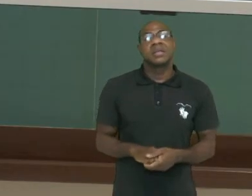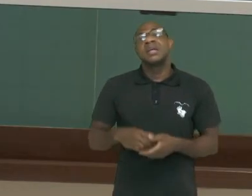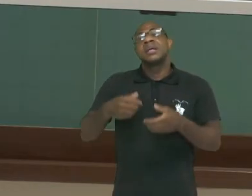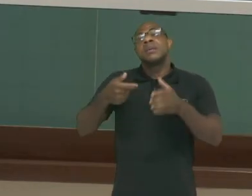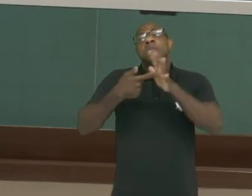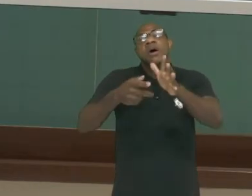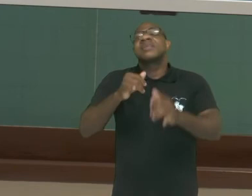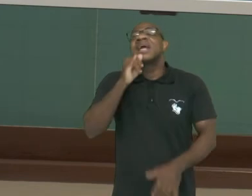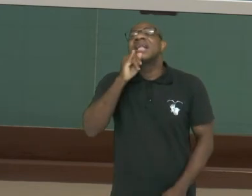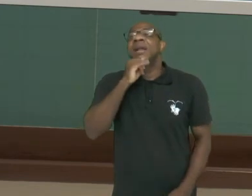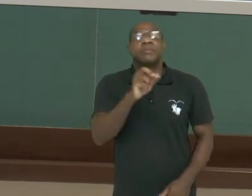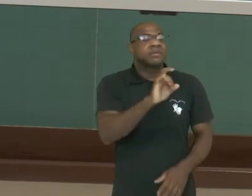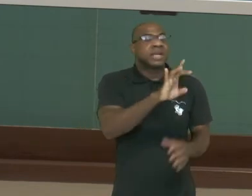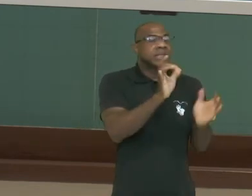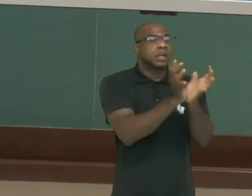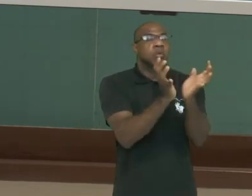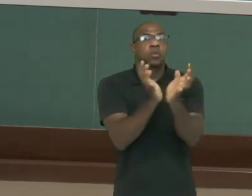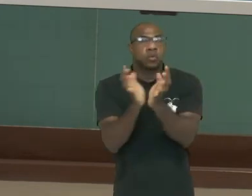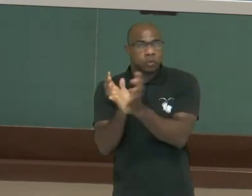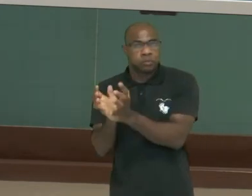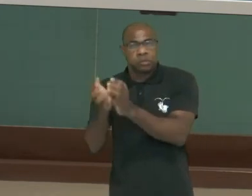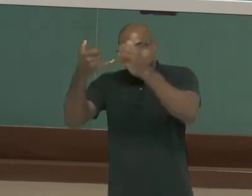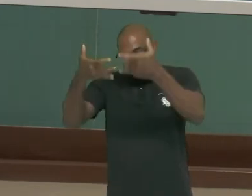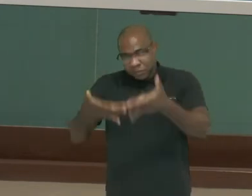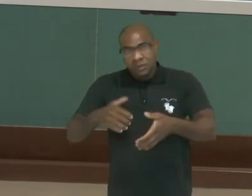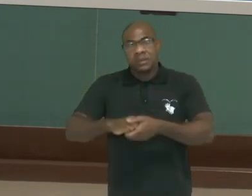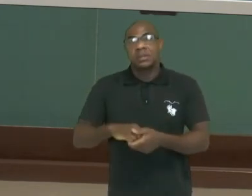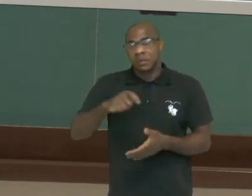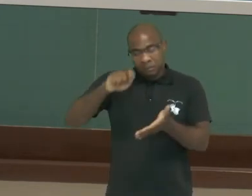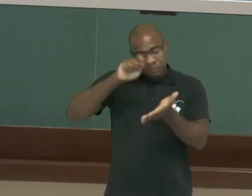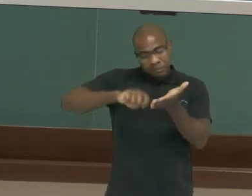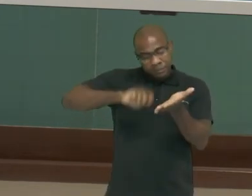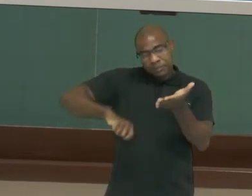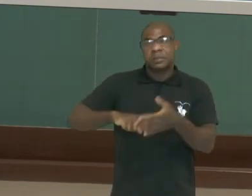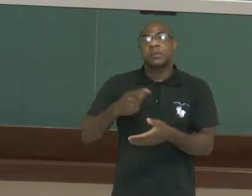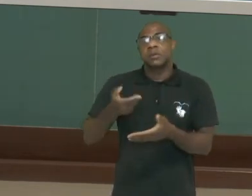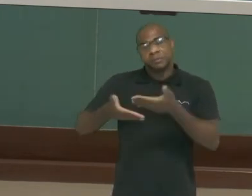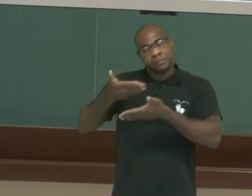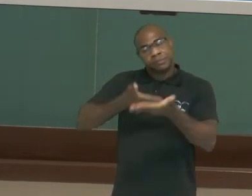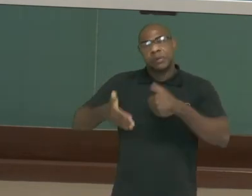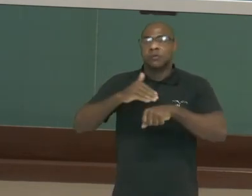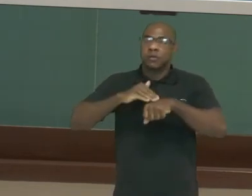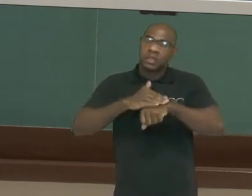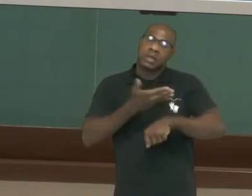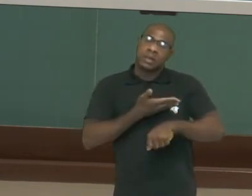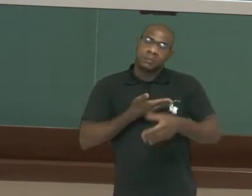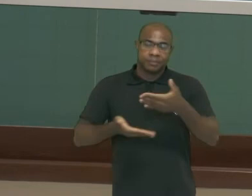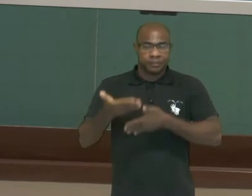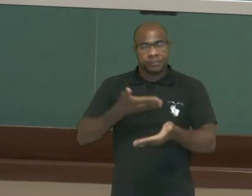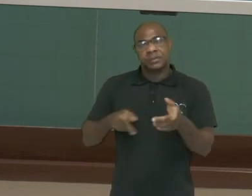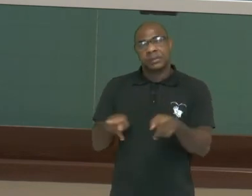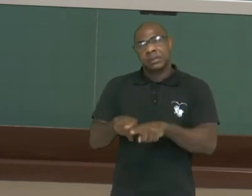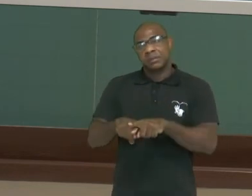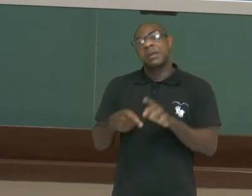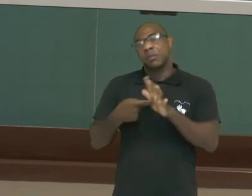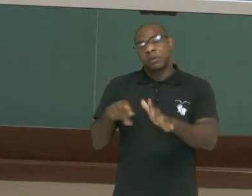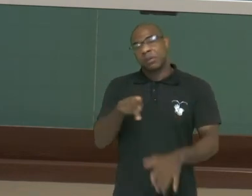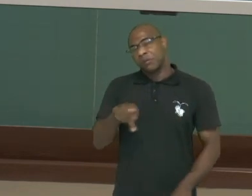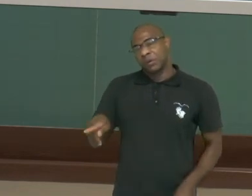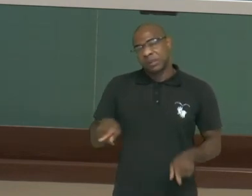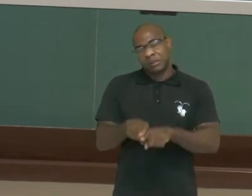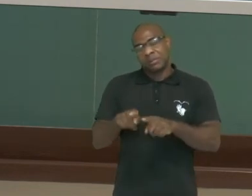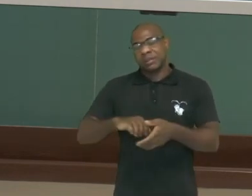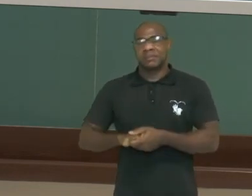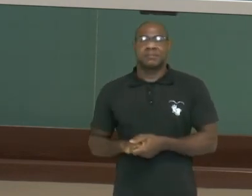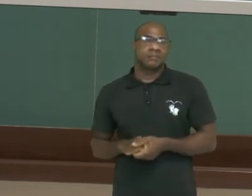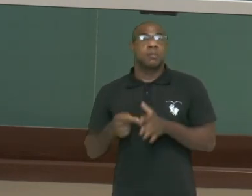exemplo de cada grupo e depois você vai fazer o quê? Compartilhar, socializar com a tua turma, vai mostrar para a tua professora e eu tenho certeza que